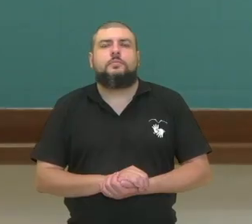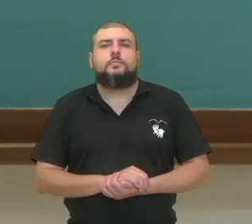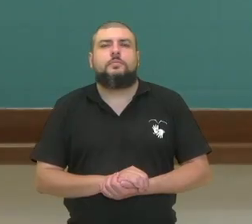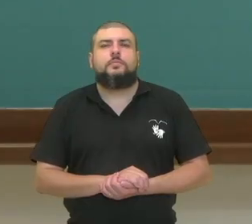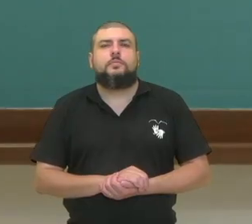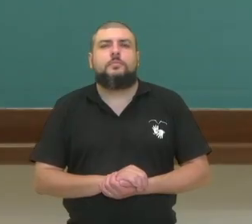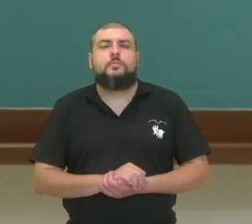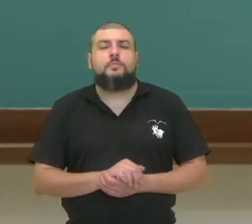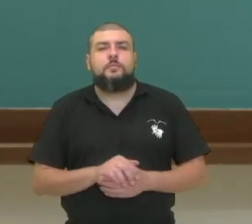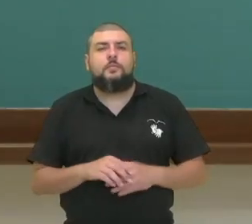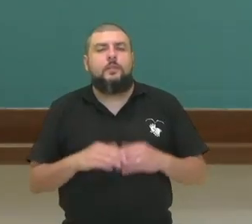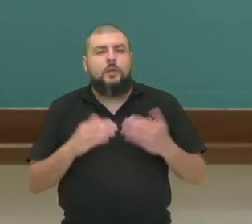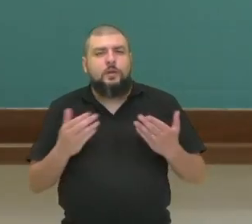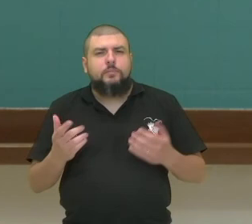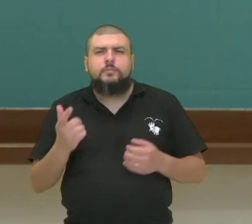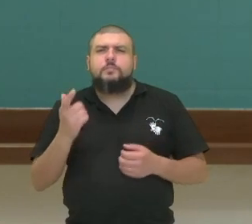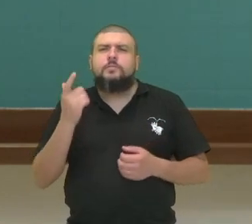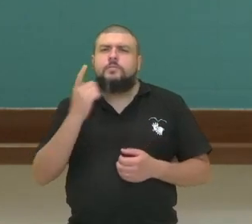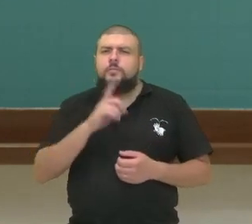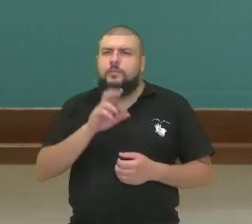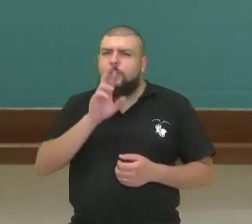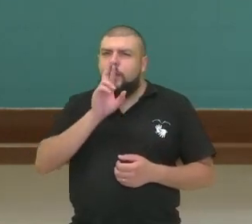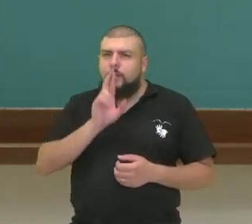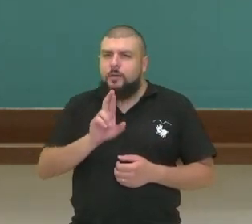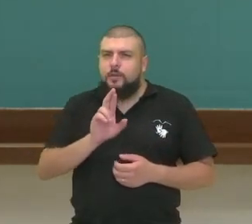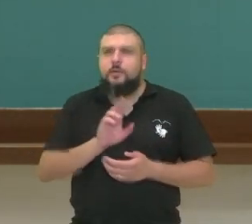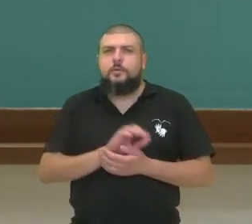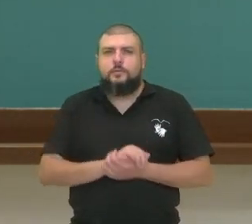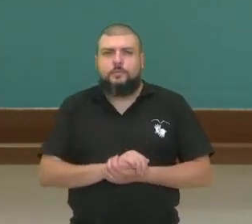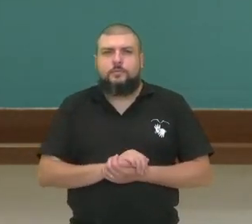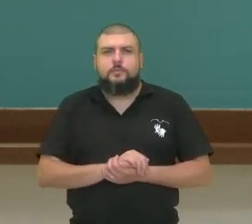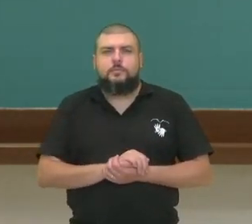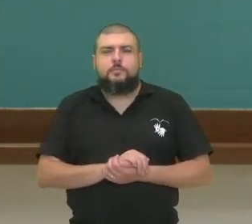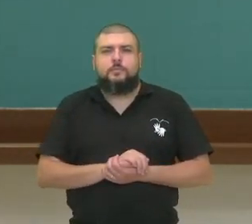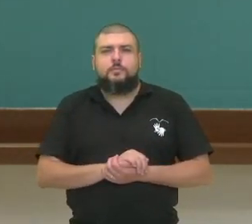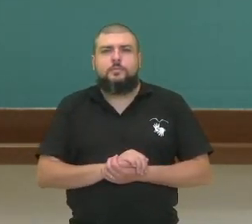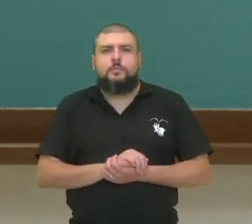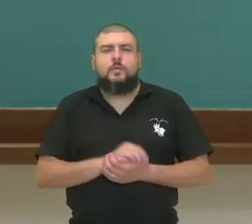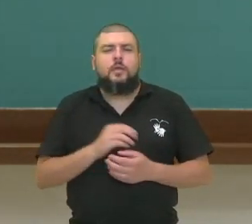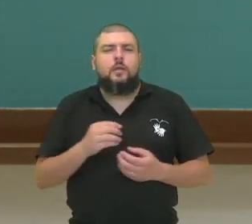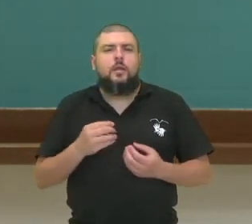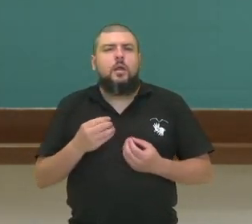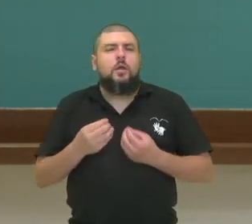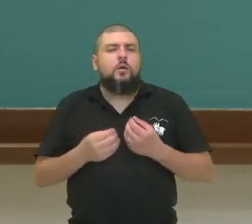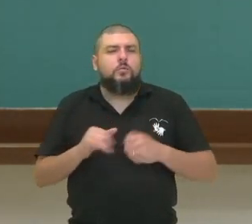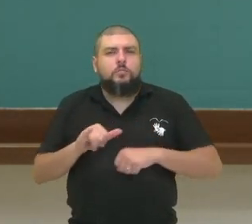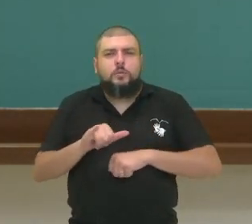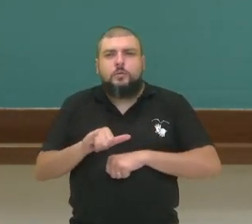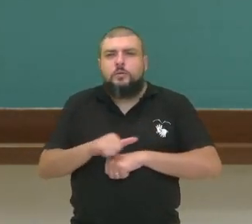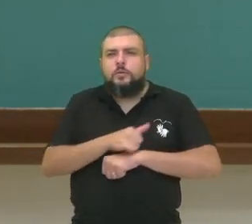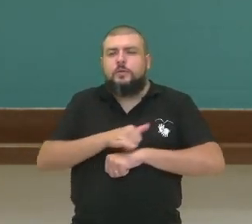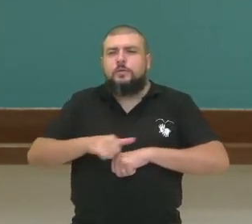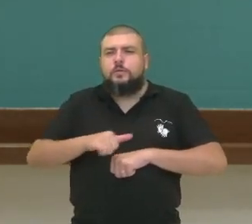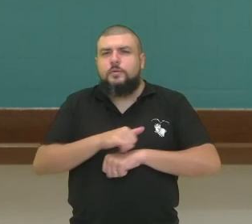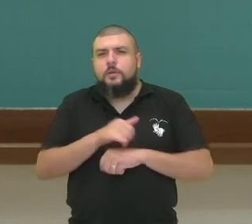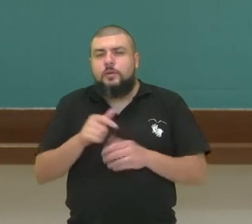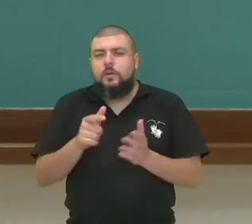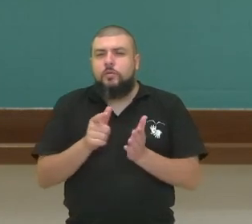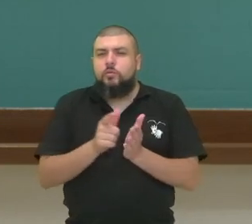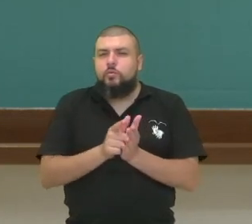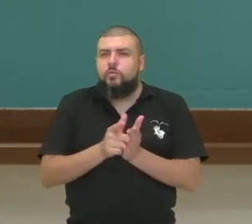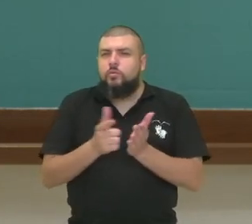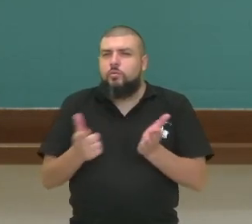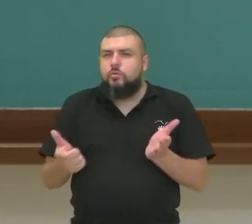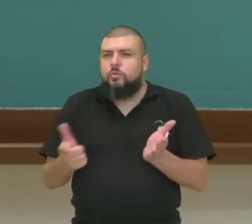Então, alunos, conseguiram responder? Eu havia questionado a vocês quais as estratégias usadas pelo jornalismo na crítica ao